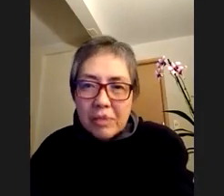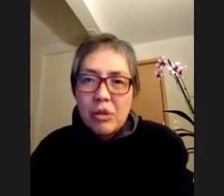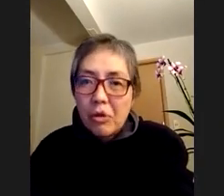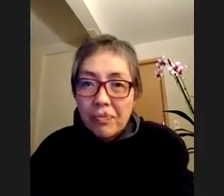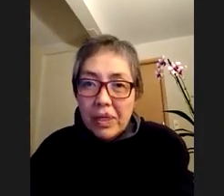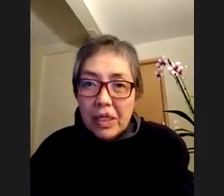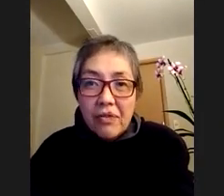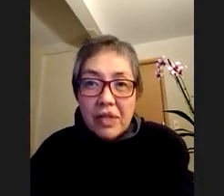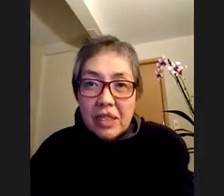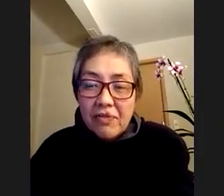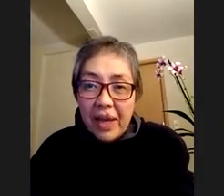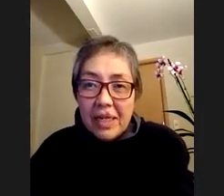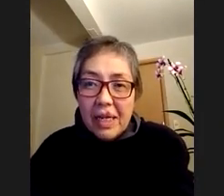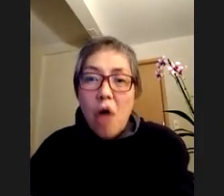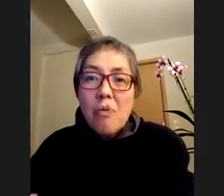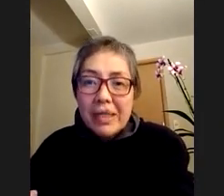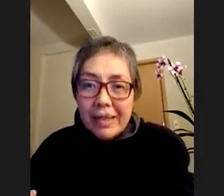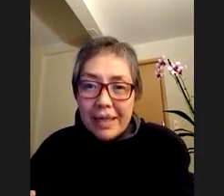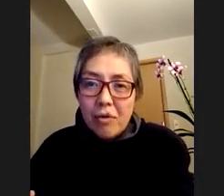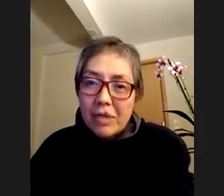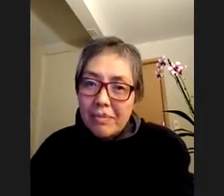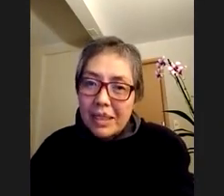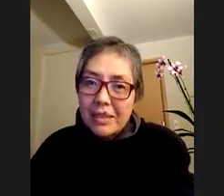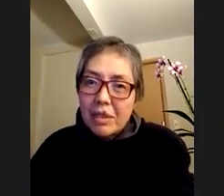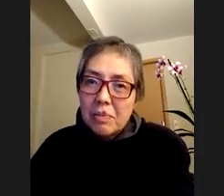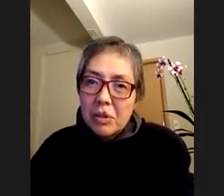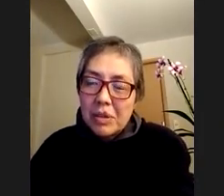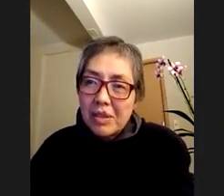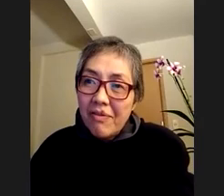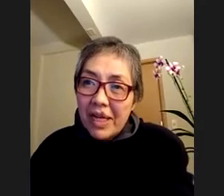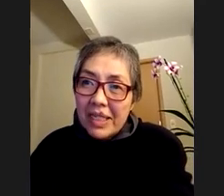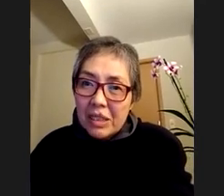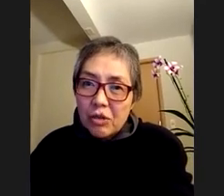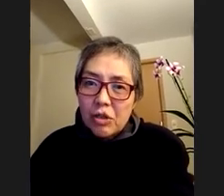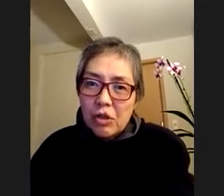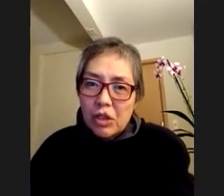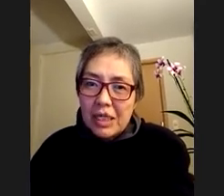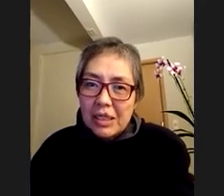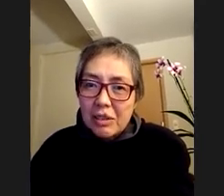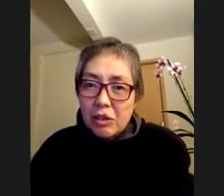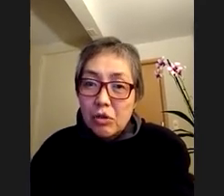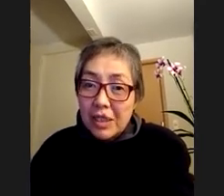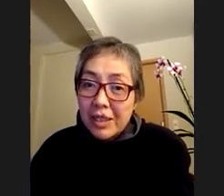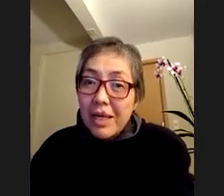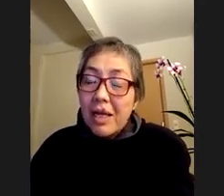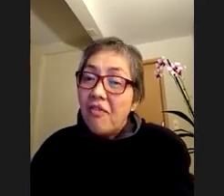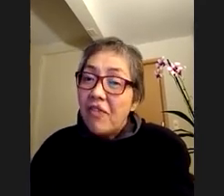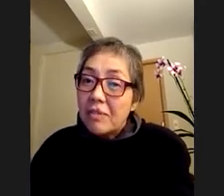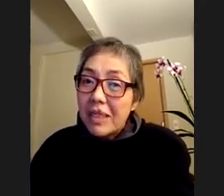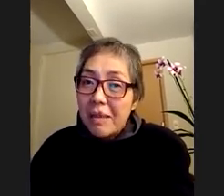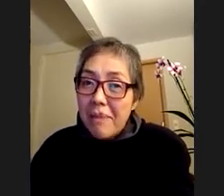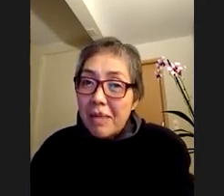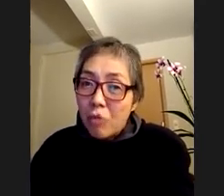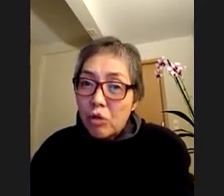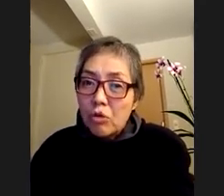ônibus e metrô. Isso é evidente, vai aumentar a contaminação das pessoas. Então, há várias questões que eu acho que têm que ser discutidas.